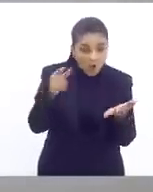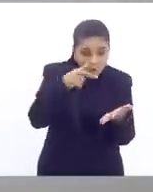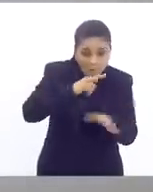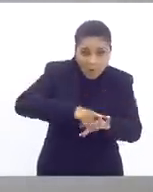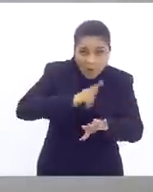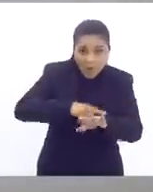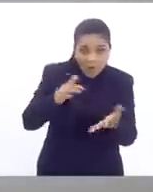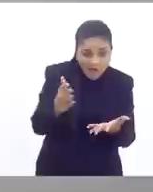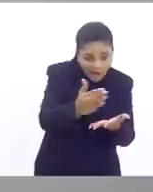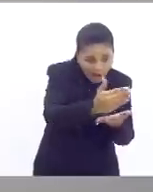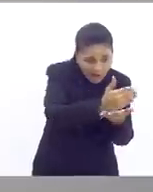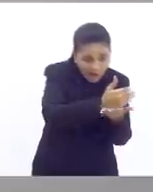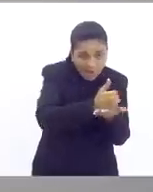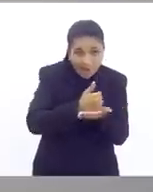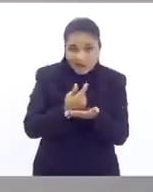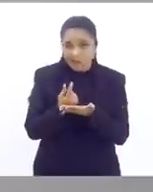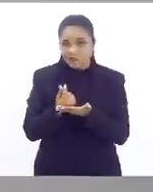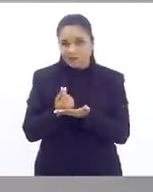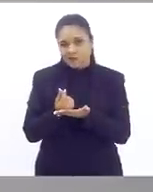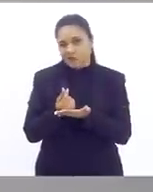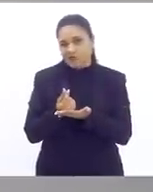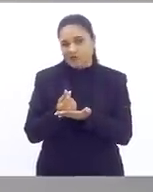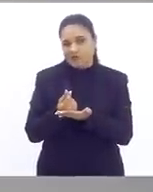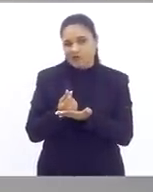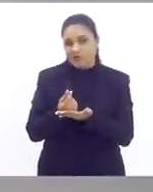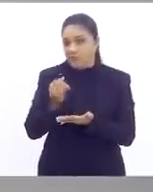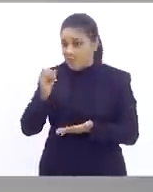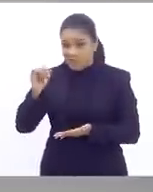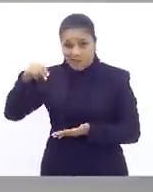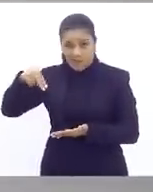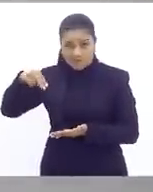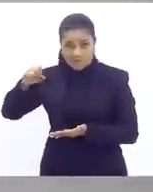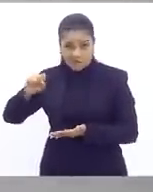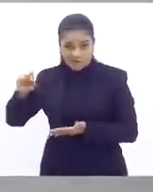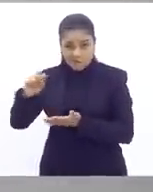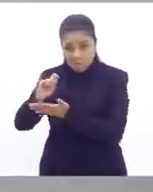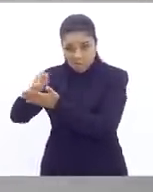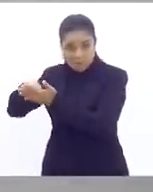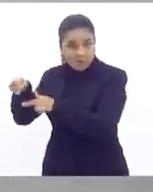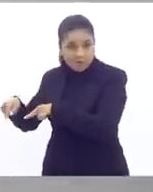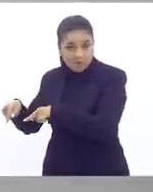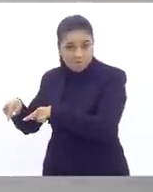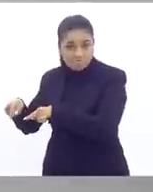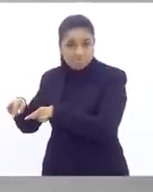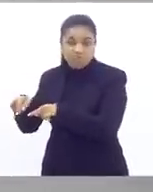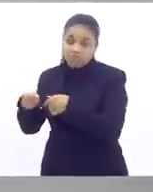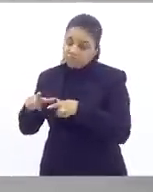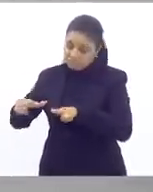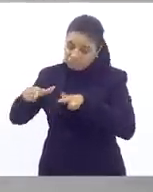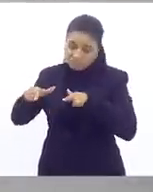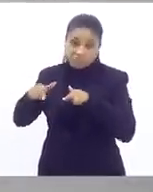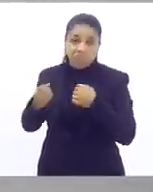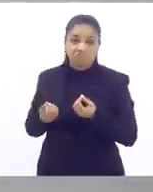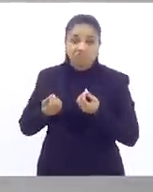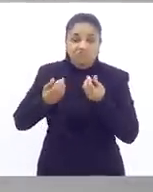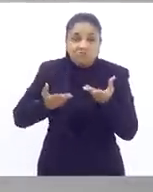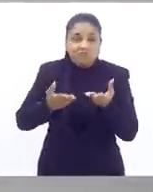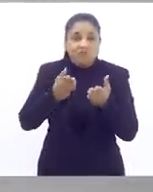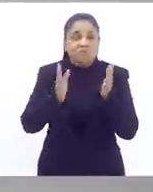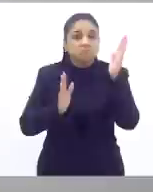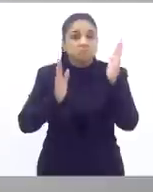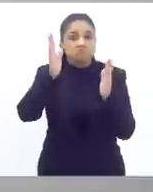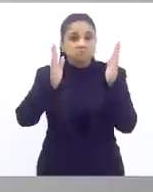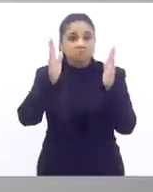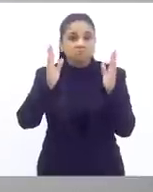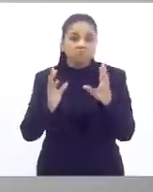o INSS emite a certidão do tempo de serviço a reciprocidade de tempo